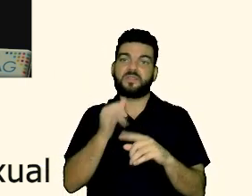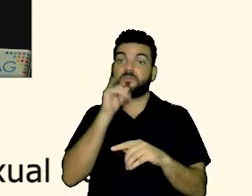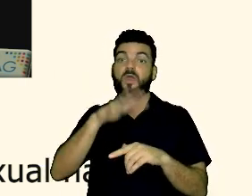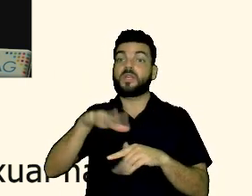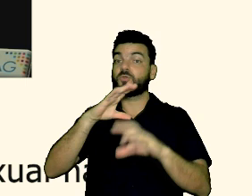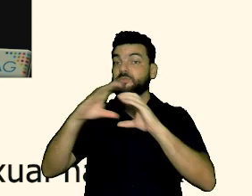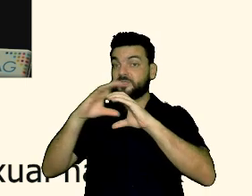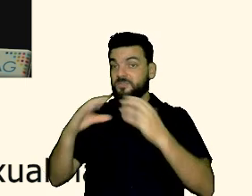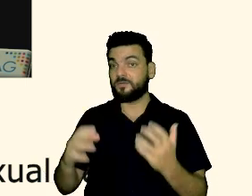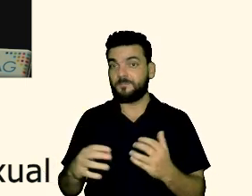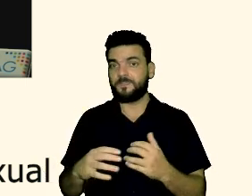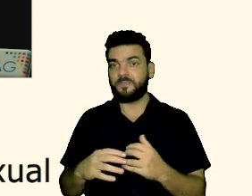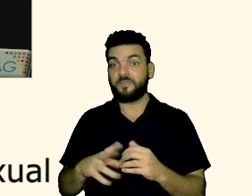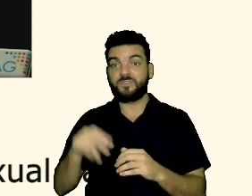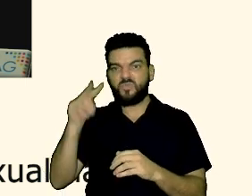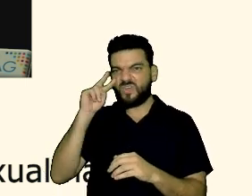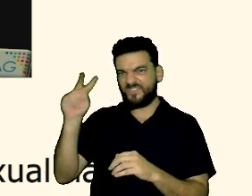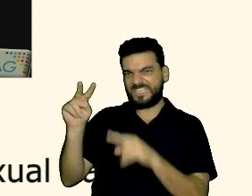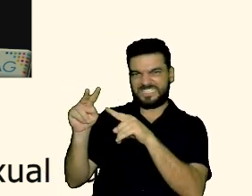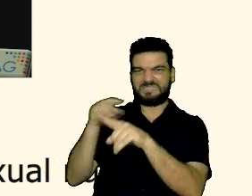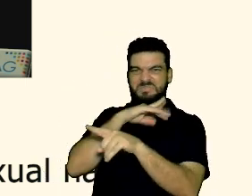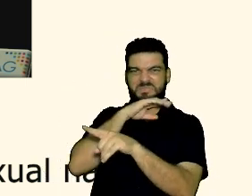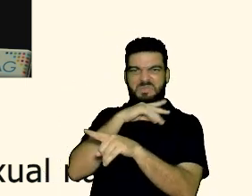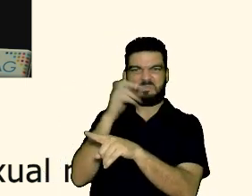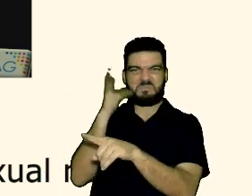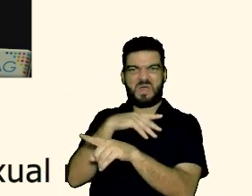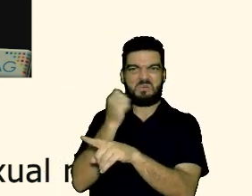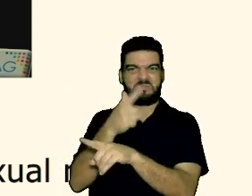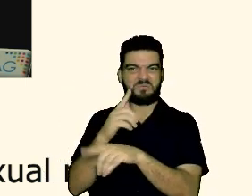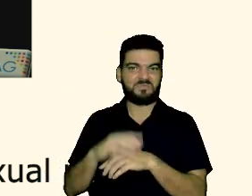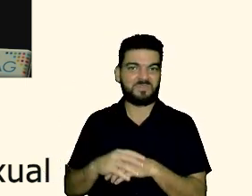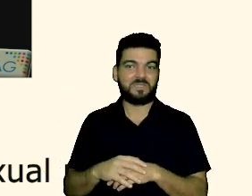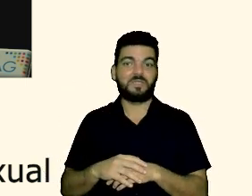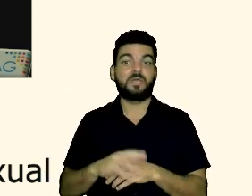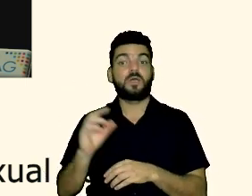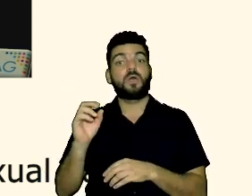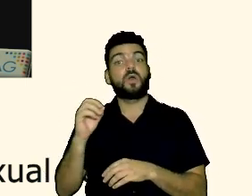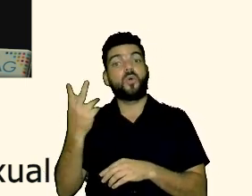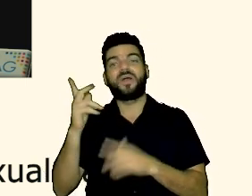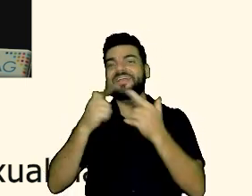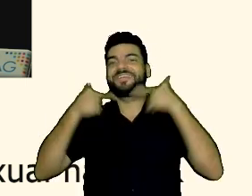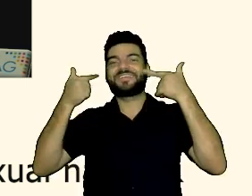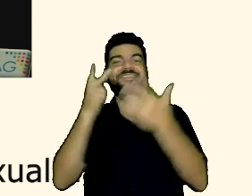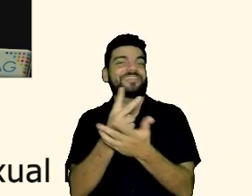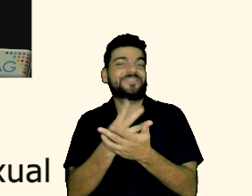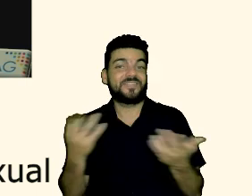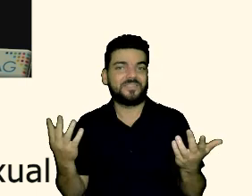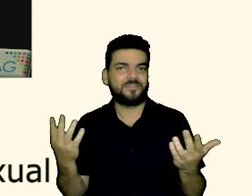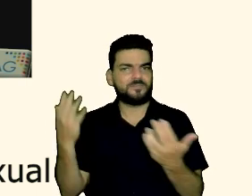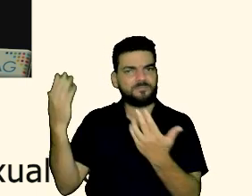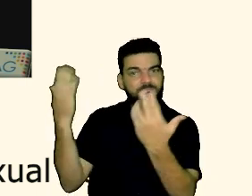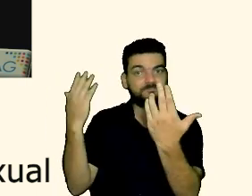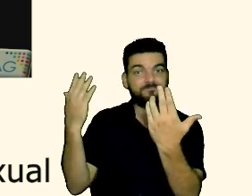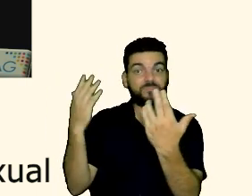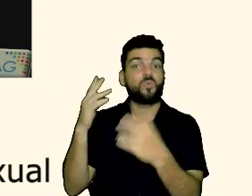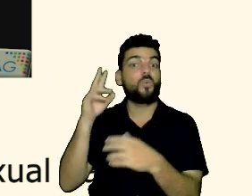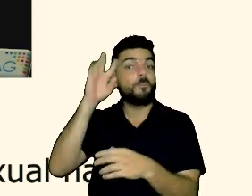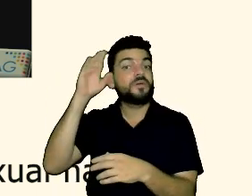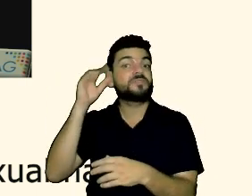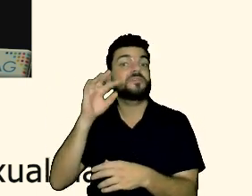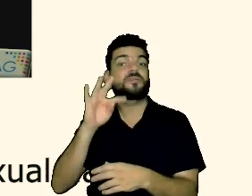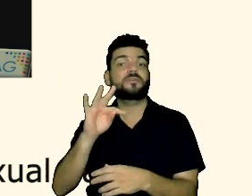foi e muito carismática, a Madre Teresa de Calcutá, não se fala da comunicação dela, mas todos